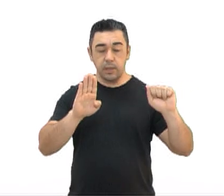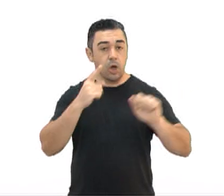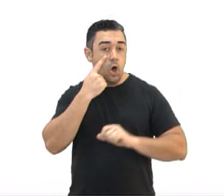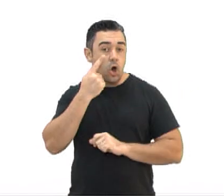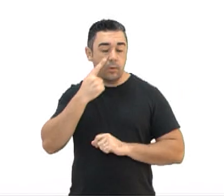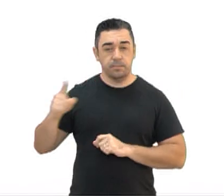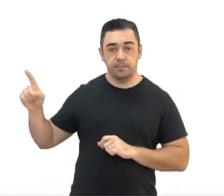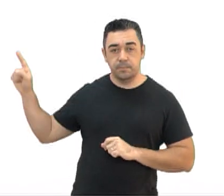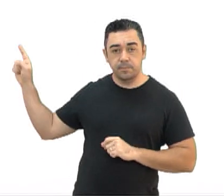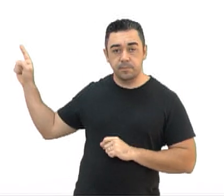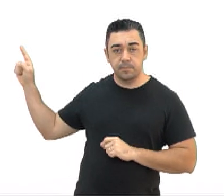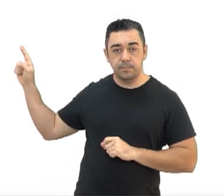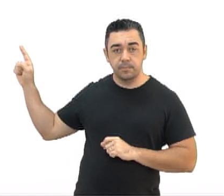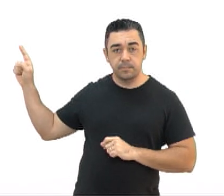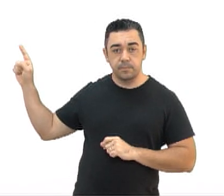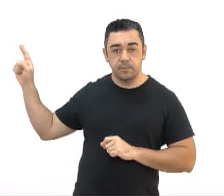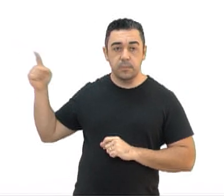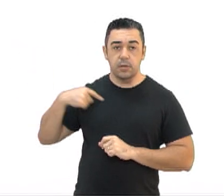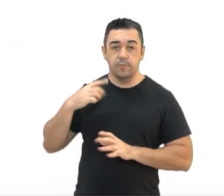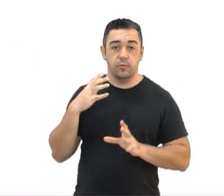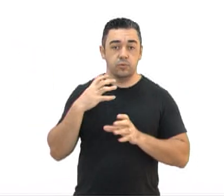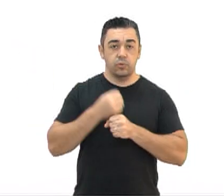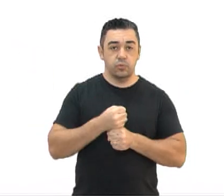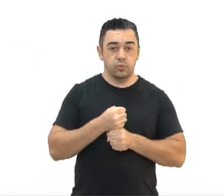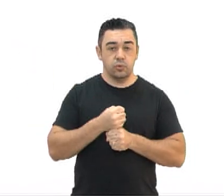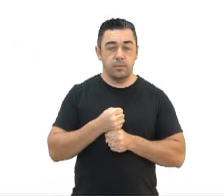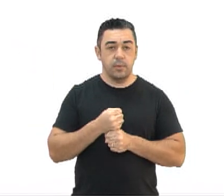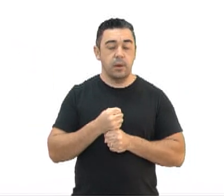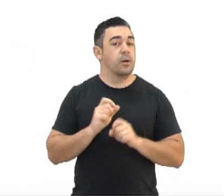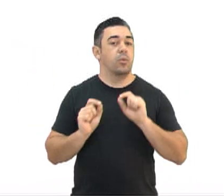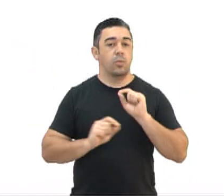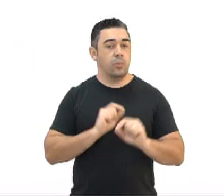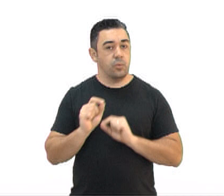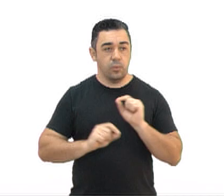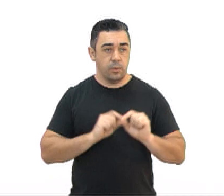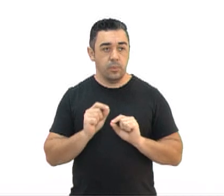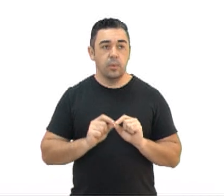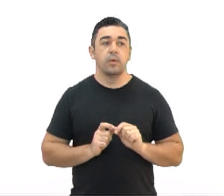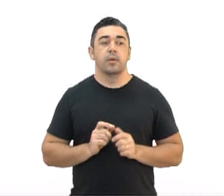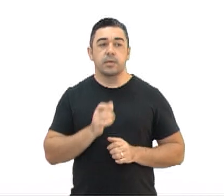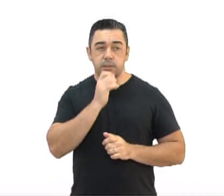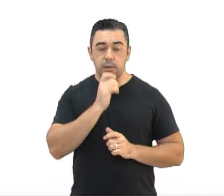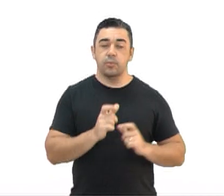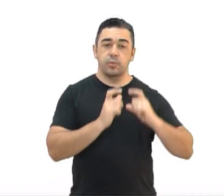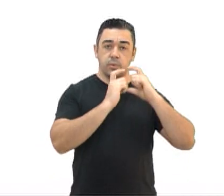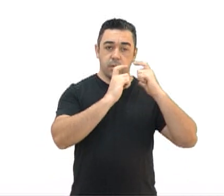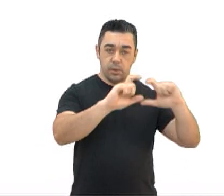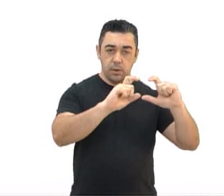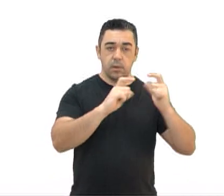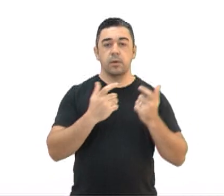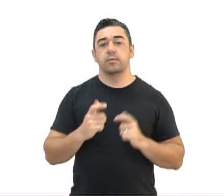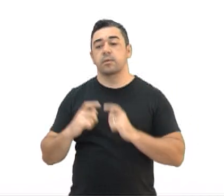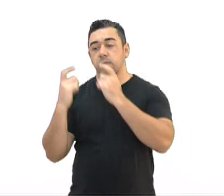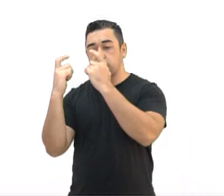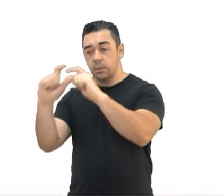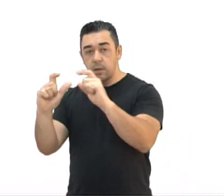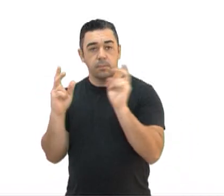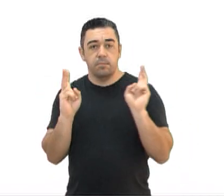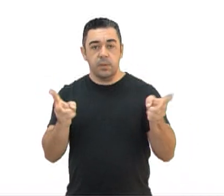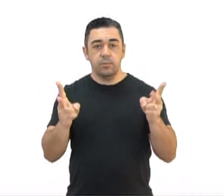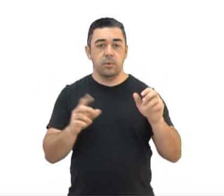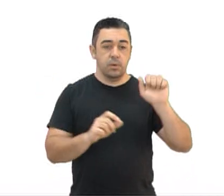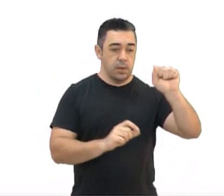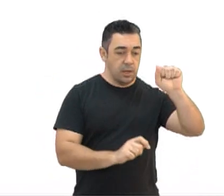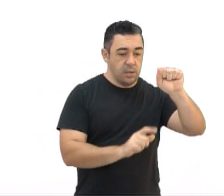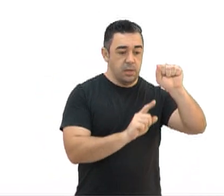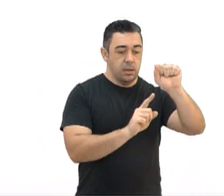olhem só, eu vou somar elemento, certo, da posição da matriz A com o elemento da mesma